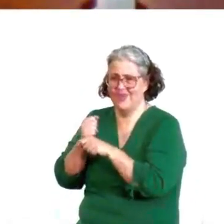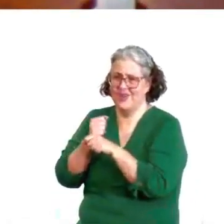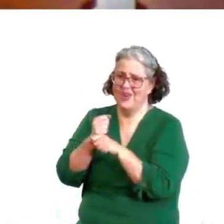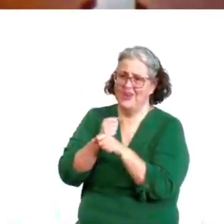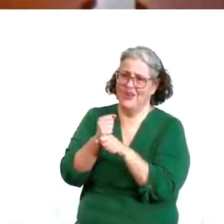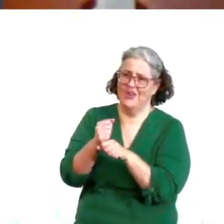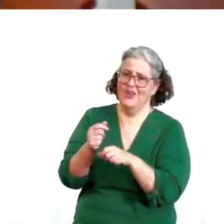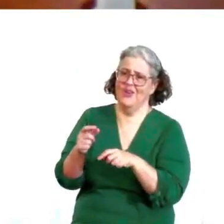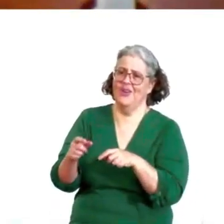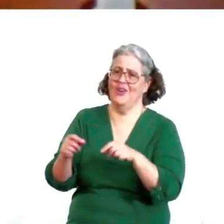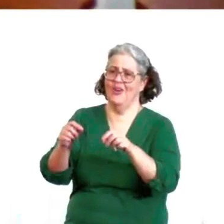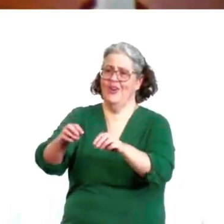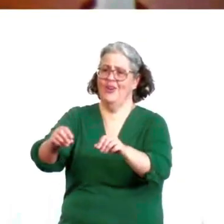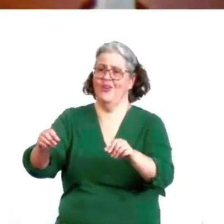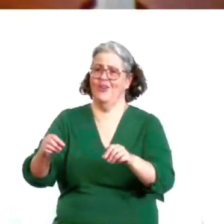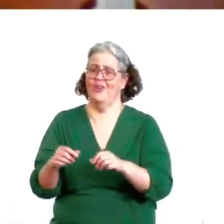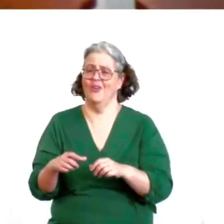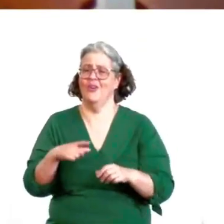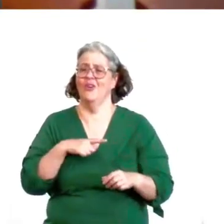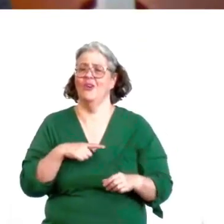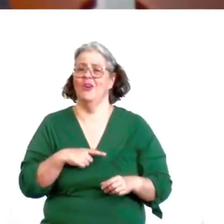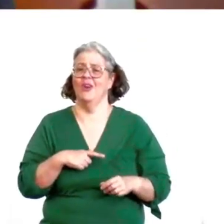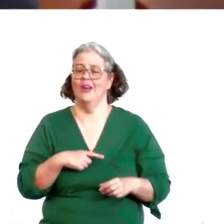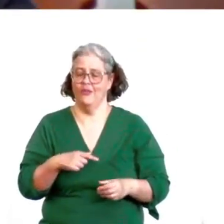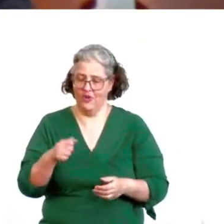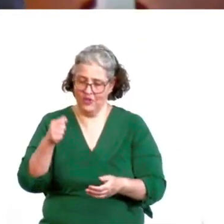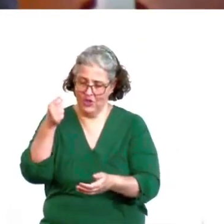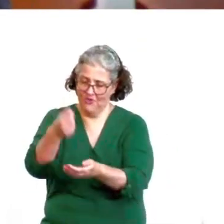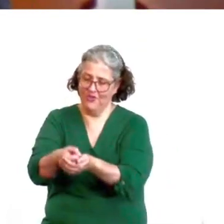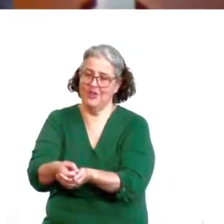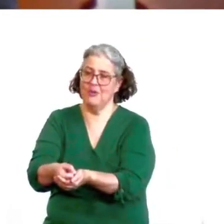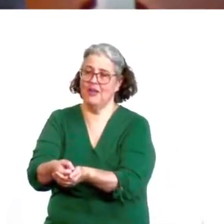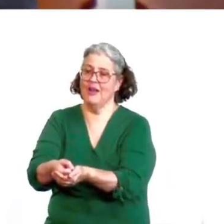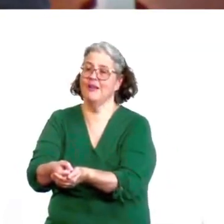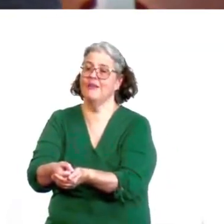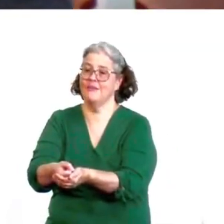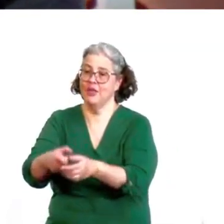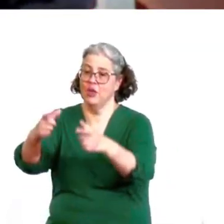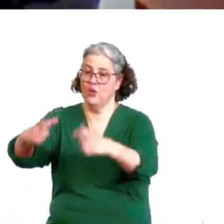que foi demarcado como o lugar de Deus.